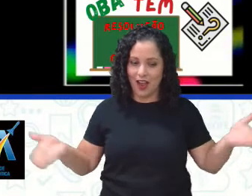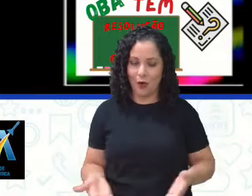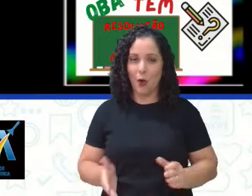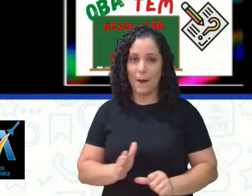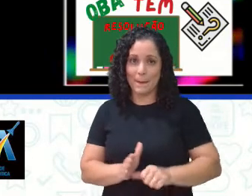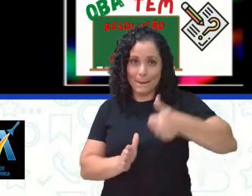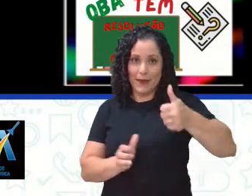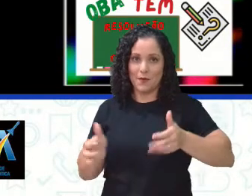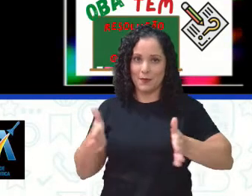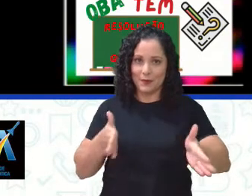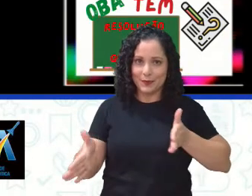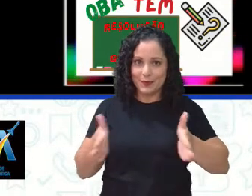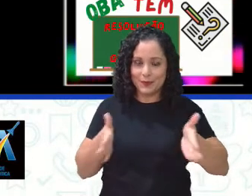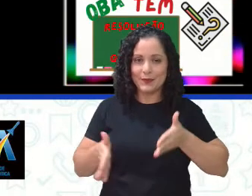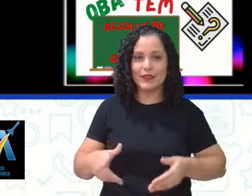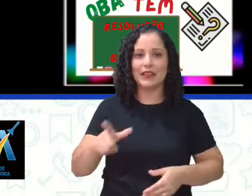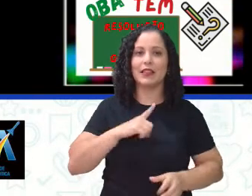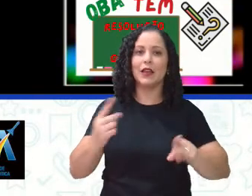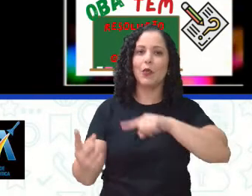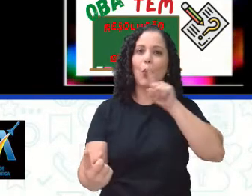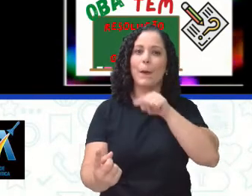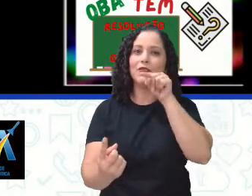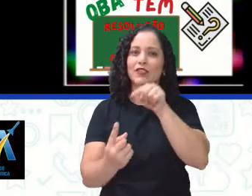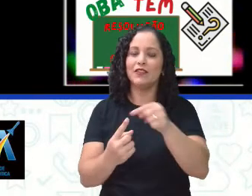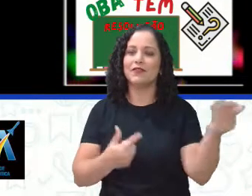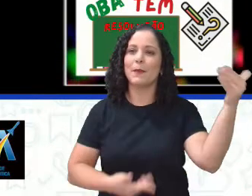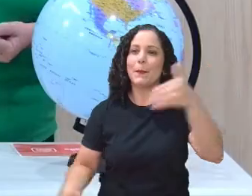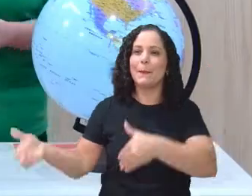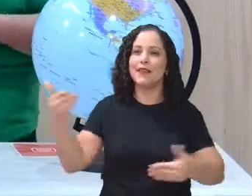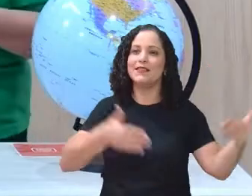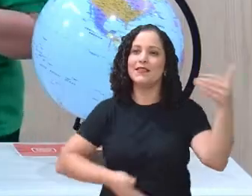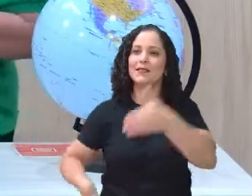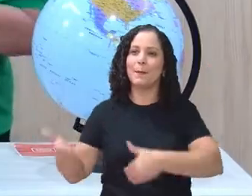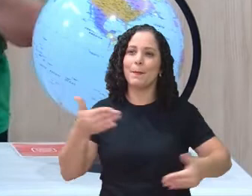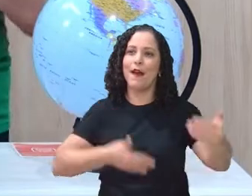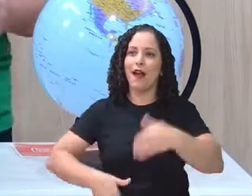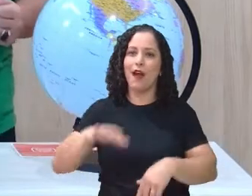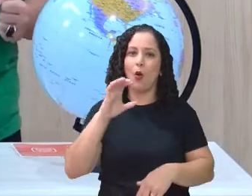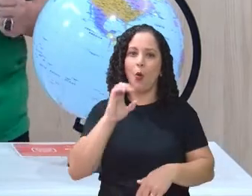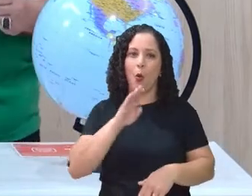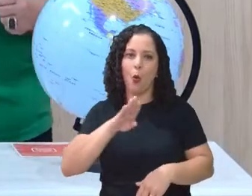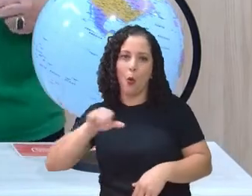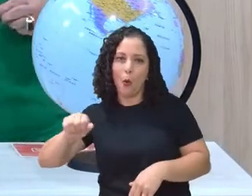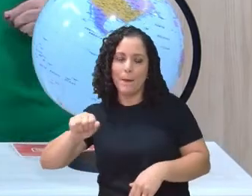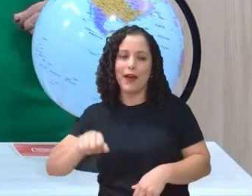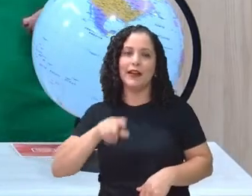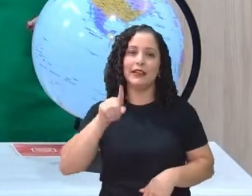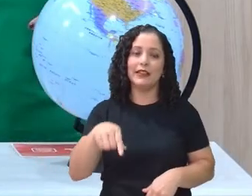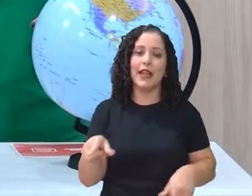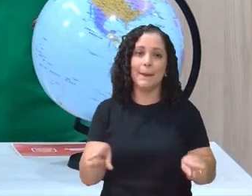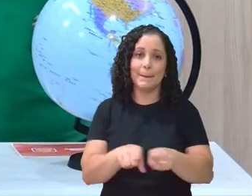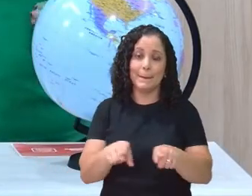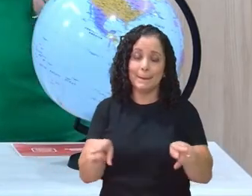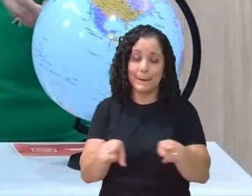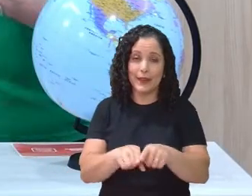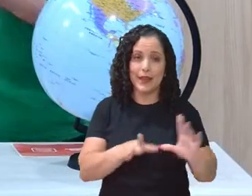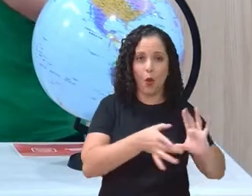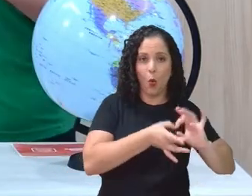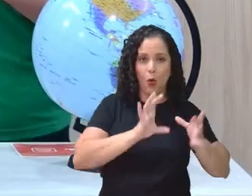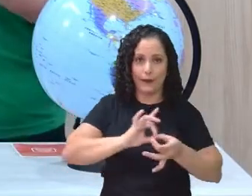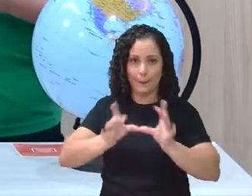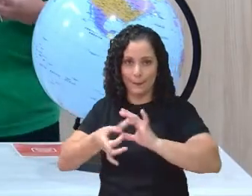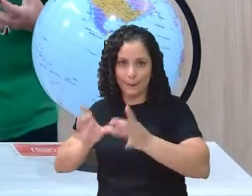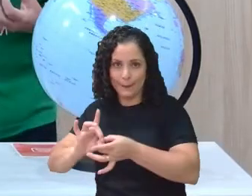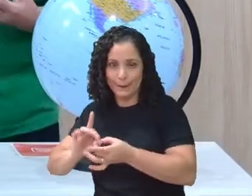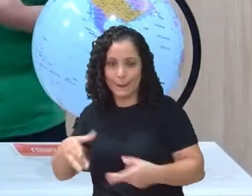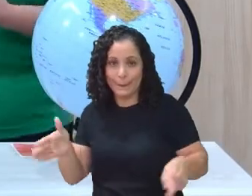nosso clube tem como objetivo participar da OBA, a Olimpíada Brasileira de Astronomia e Astronáutica. Nós vamos